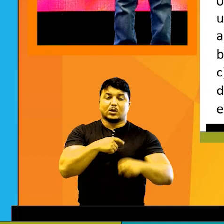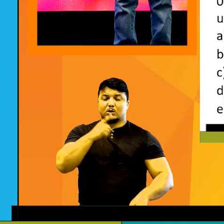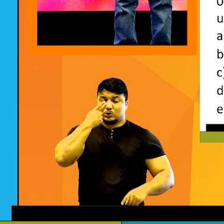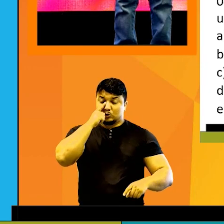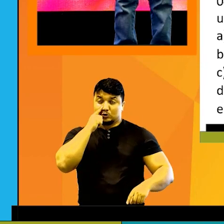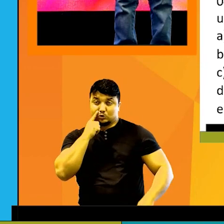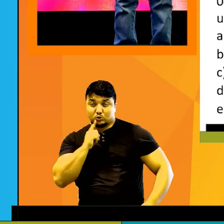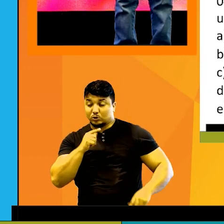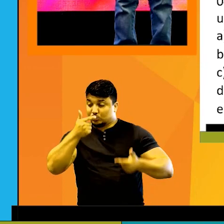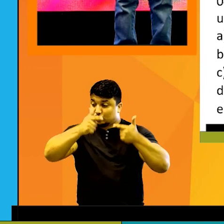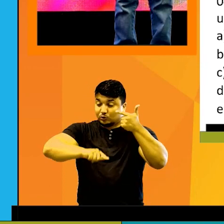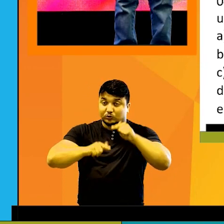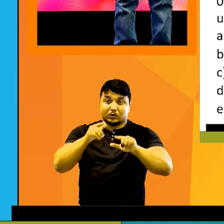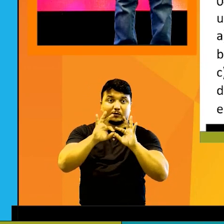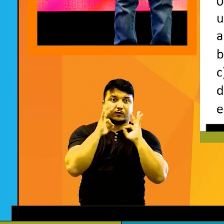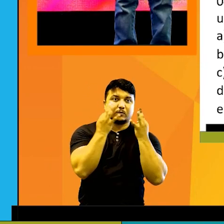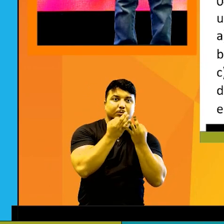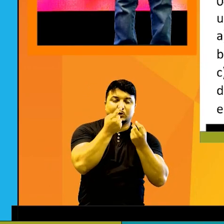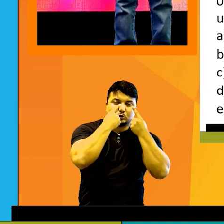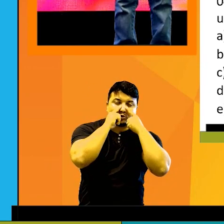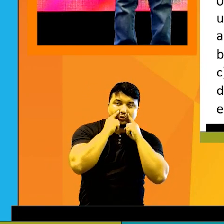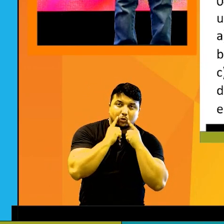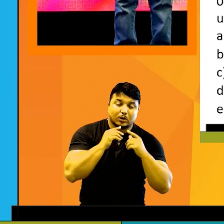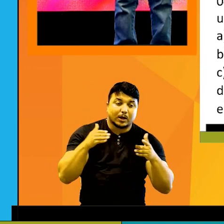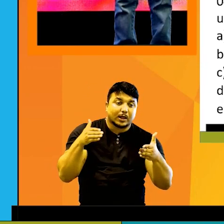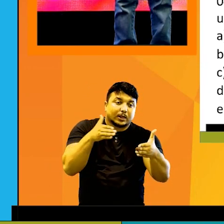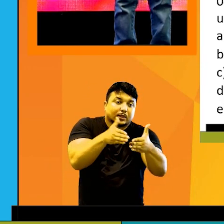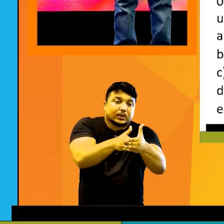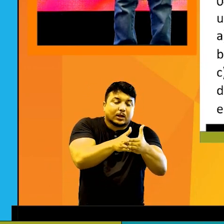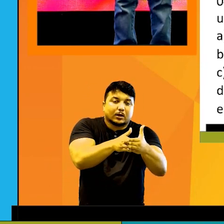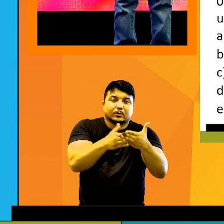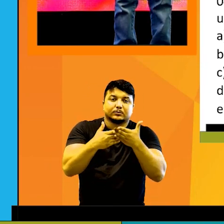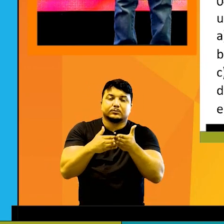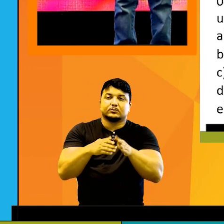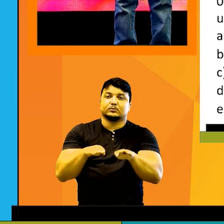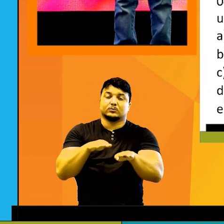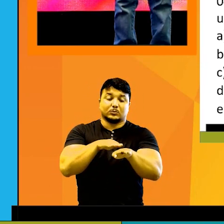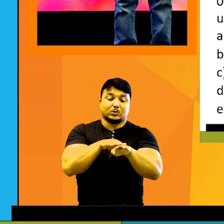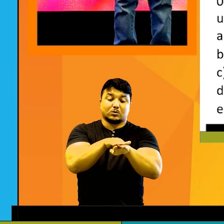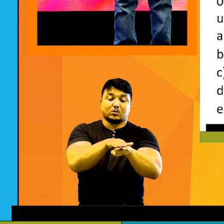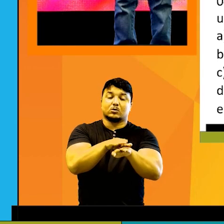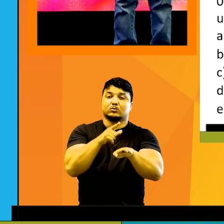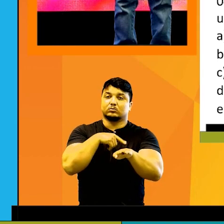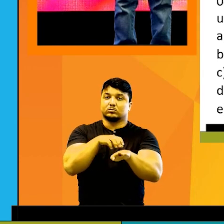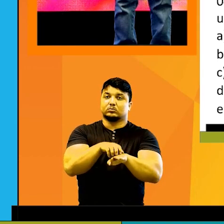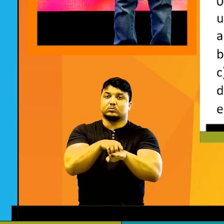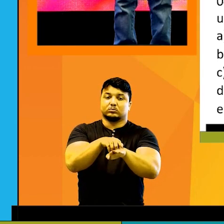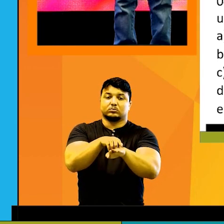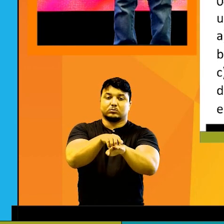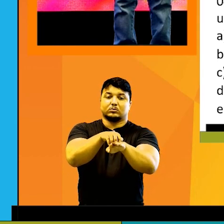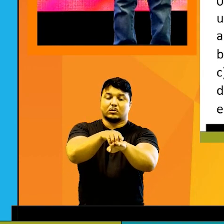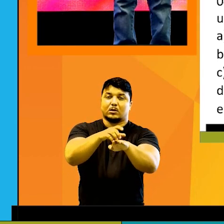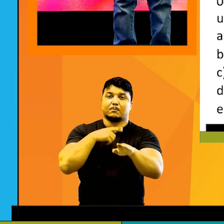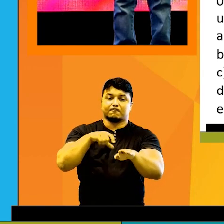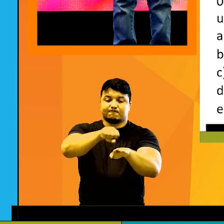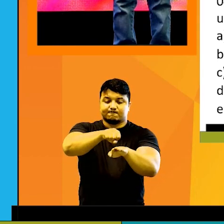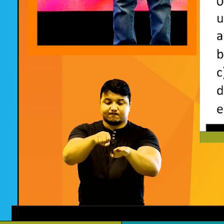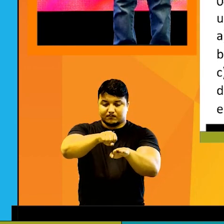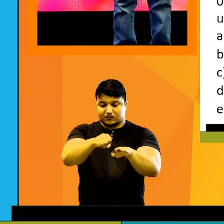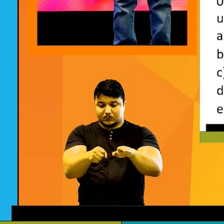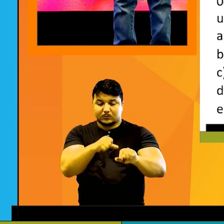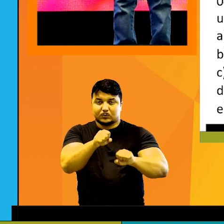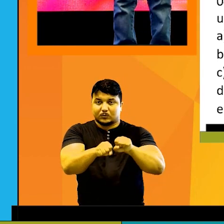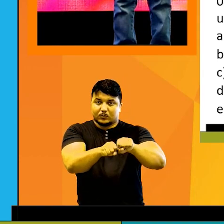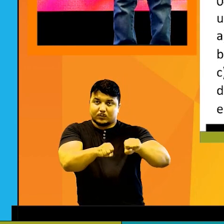e novas lágrimas da família, e vão-se até o coche fúnebre, e colocam em cima e traspassam e apertam as correias, o rodar